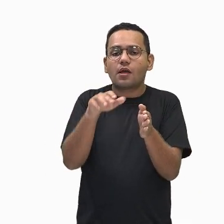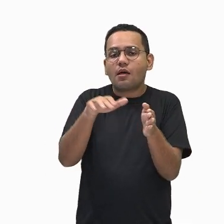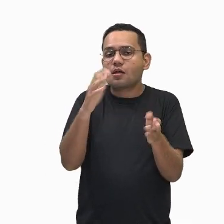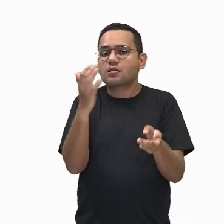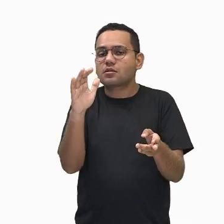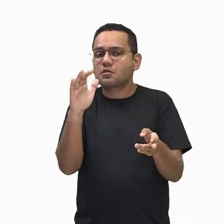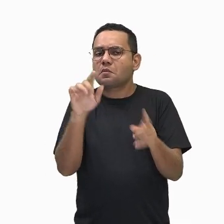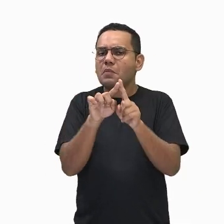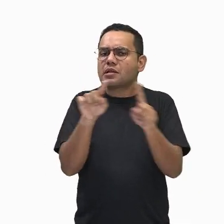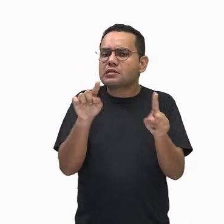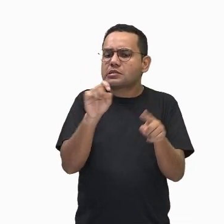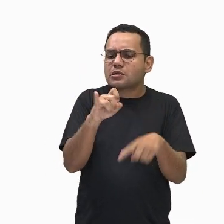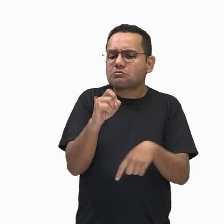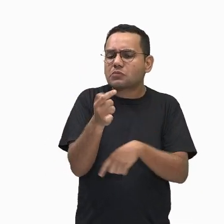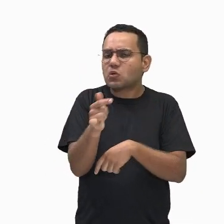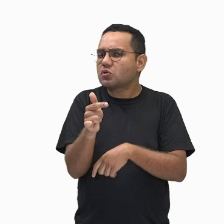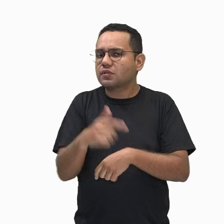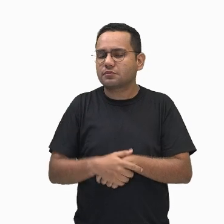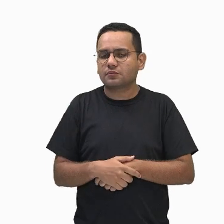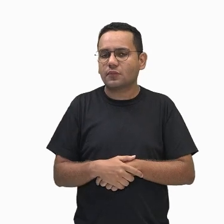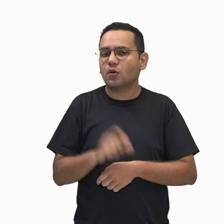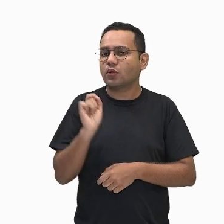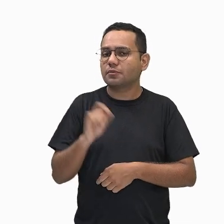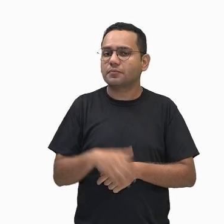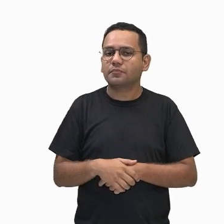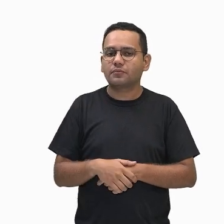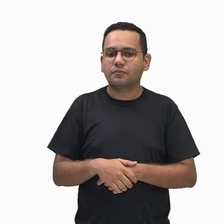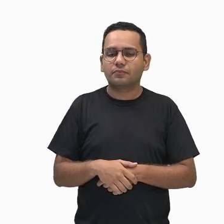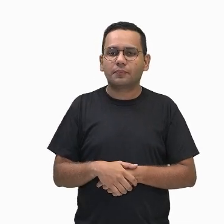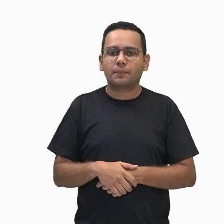quê? Simples e